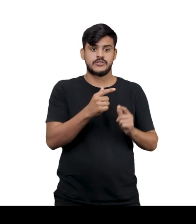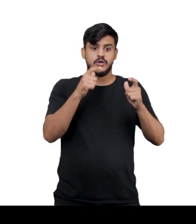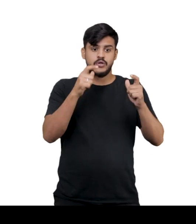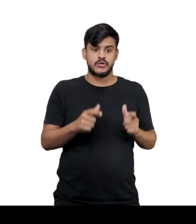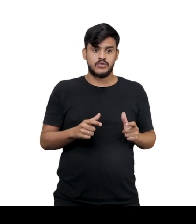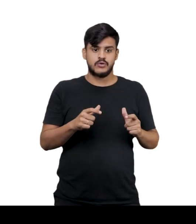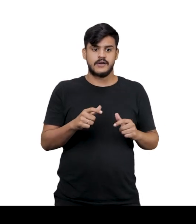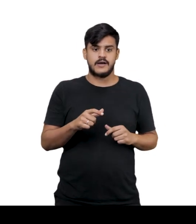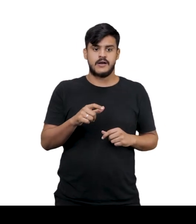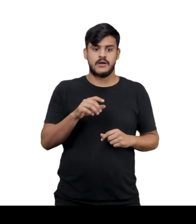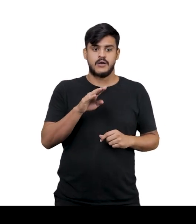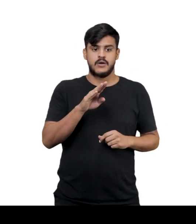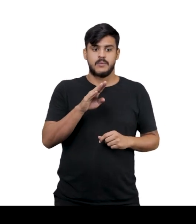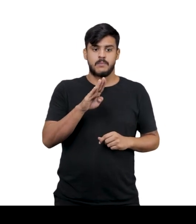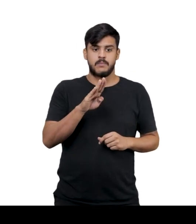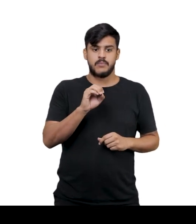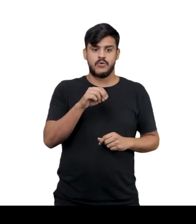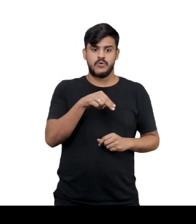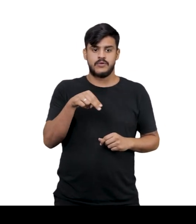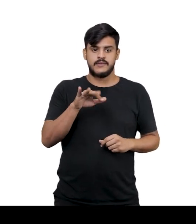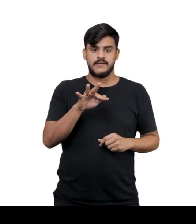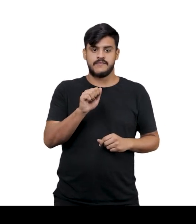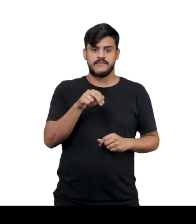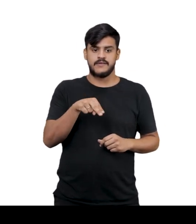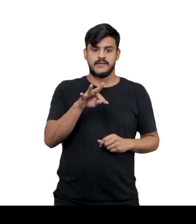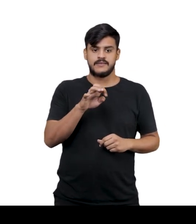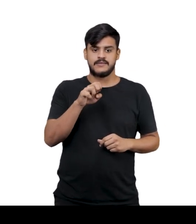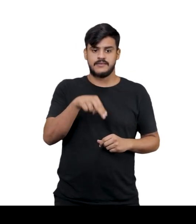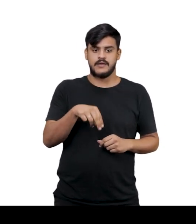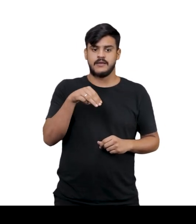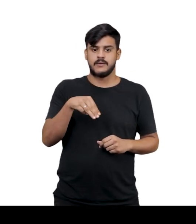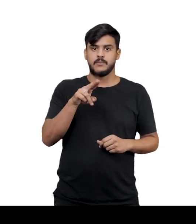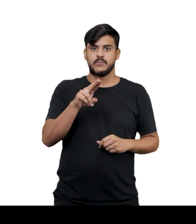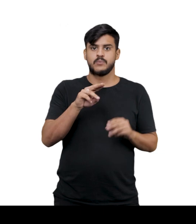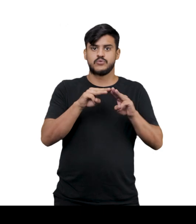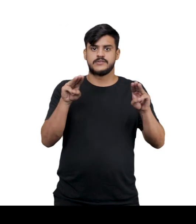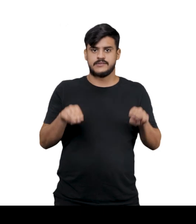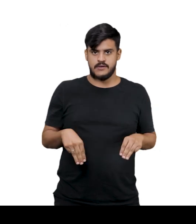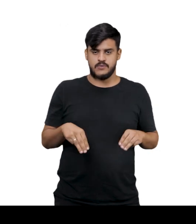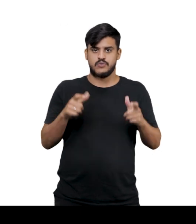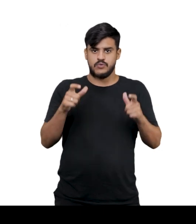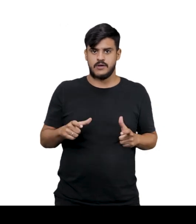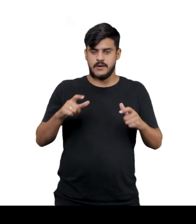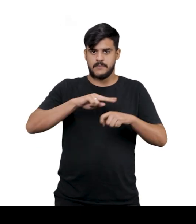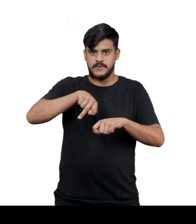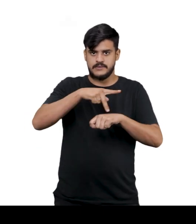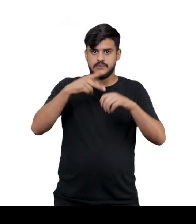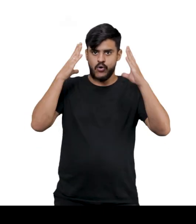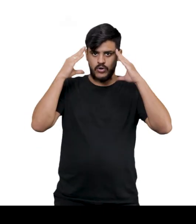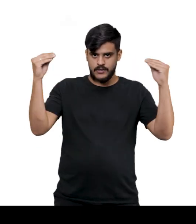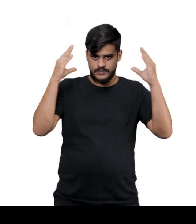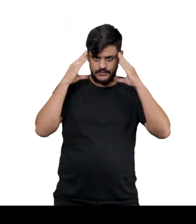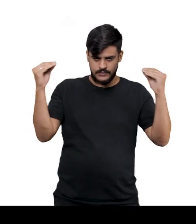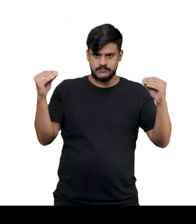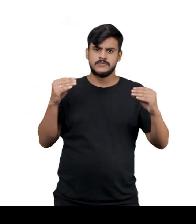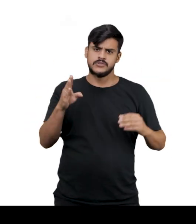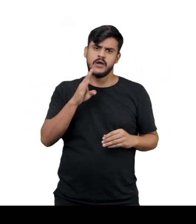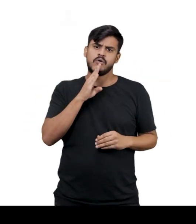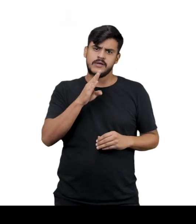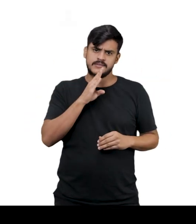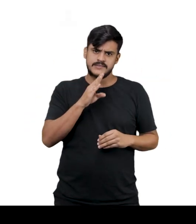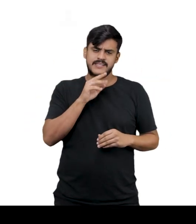da artista no Bonnefanten Museum, na Holanda, em 2014. Embora já tivesse trabalhado